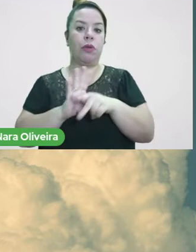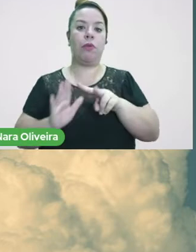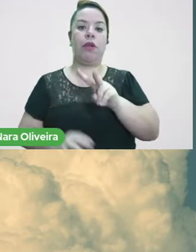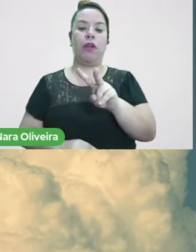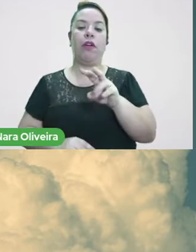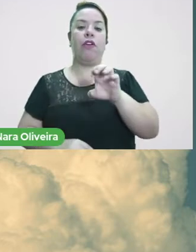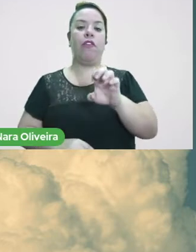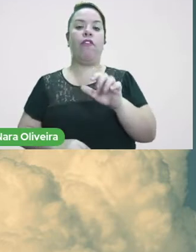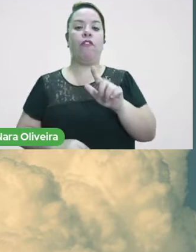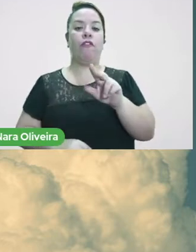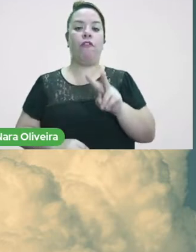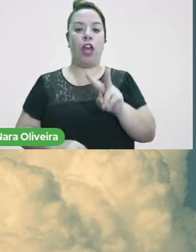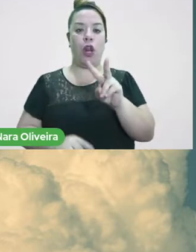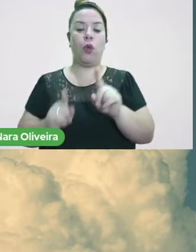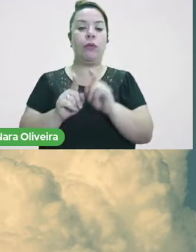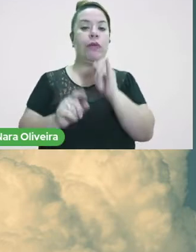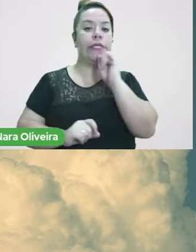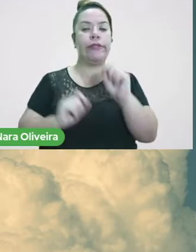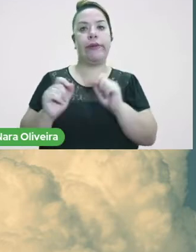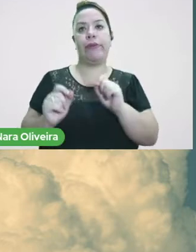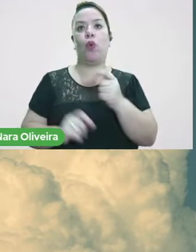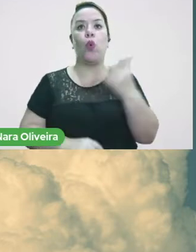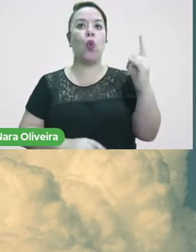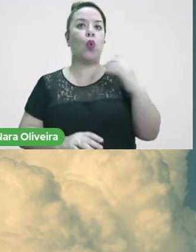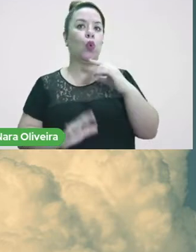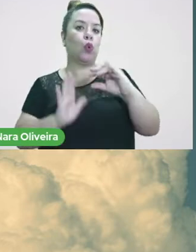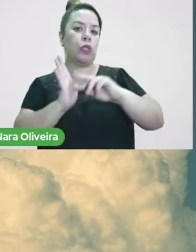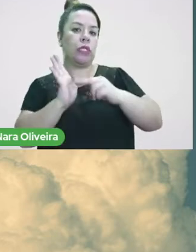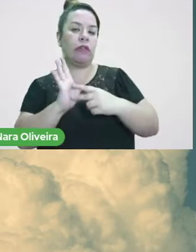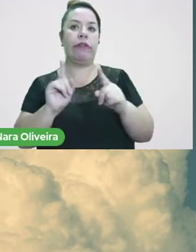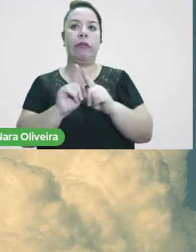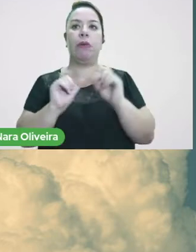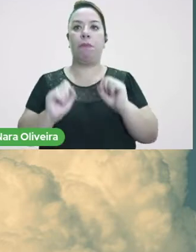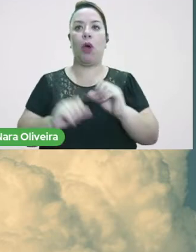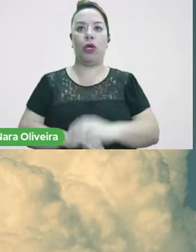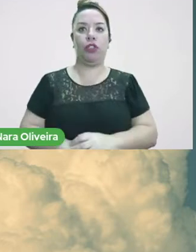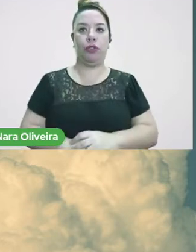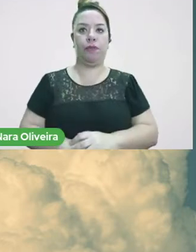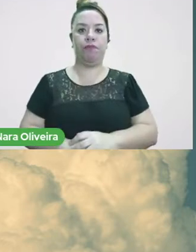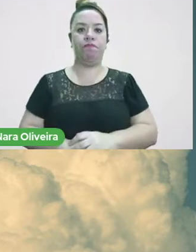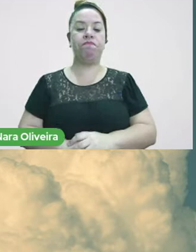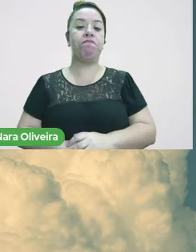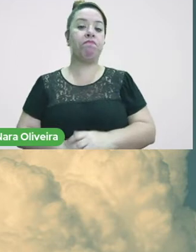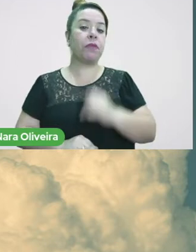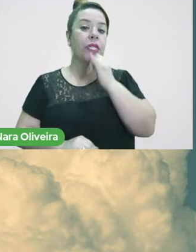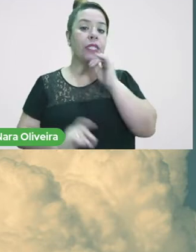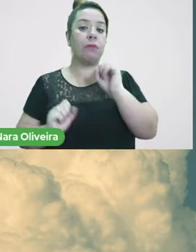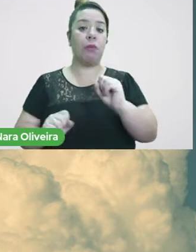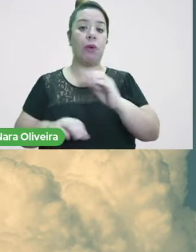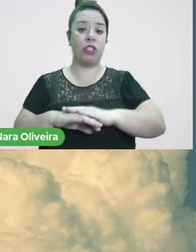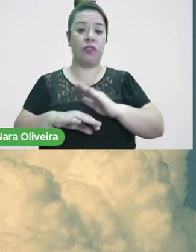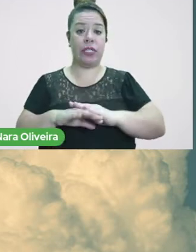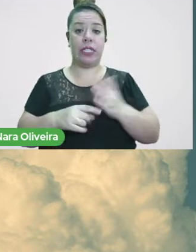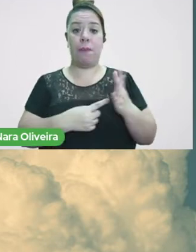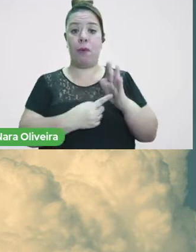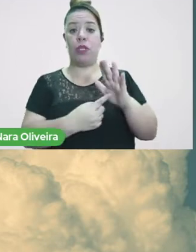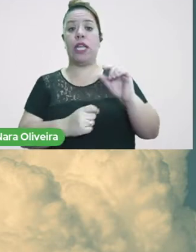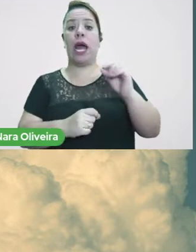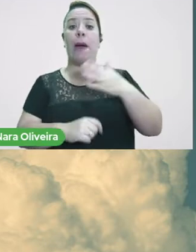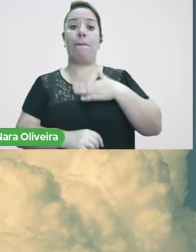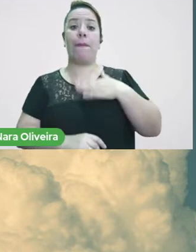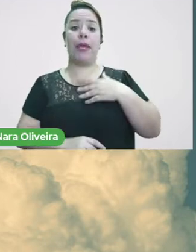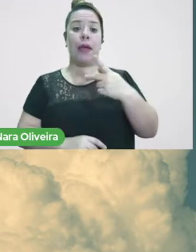outros, para outras representações, tipo, eu posso fazer a representação da minha pipeline, tá? Só a pipeline